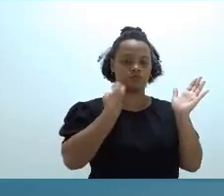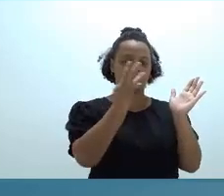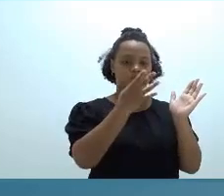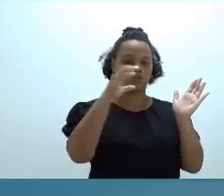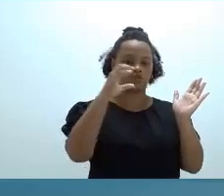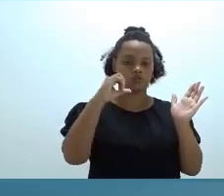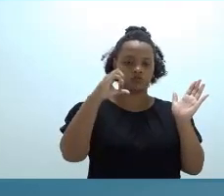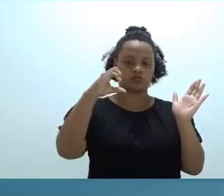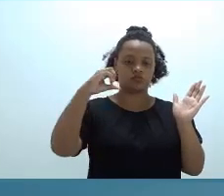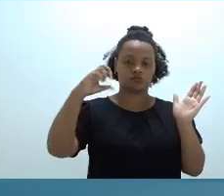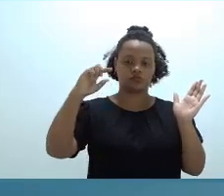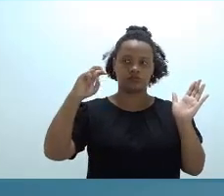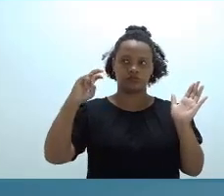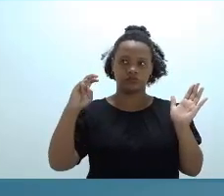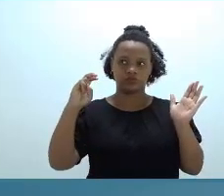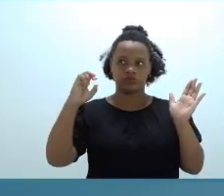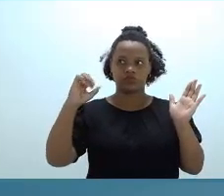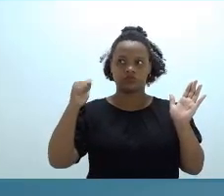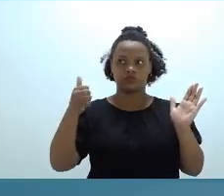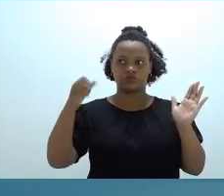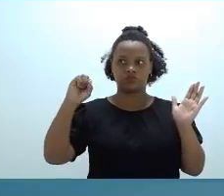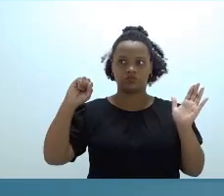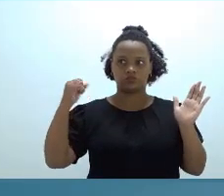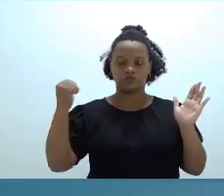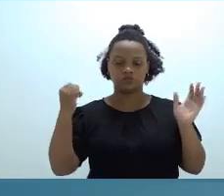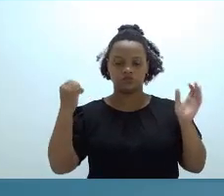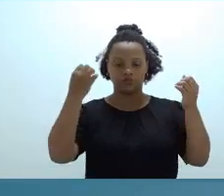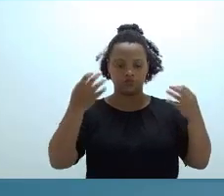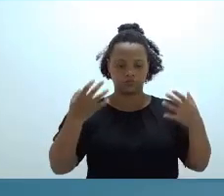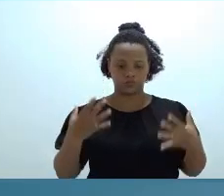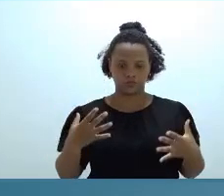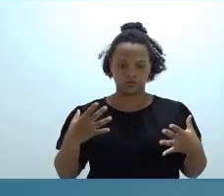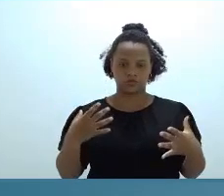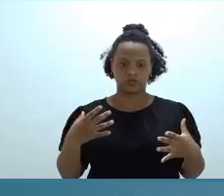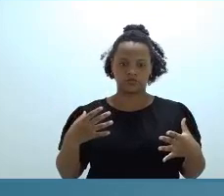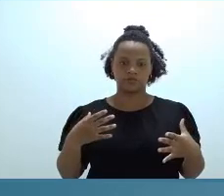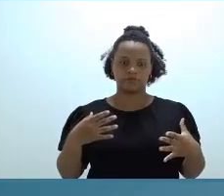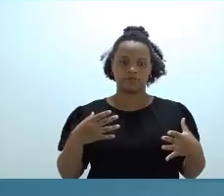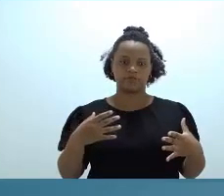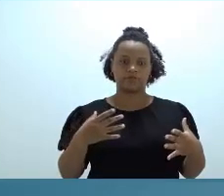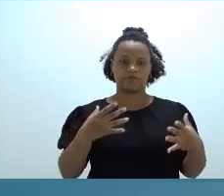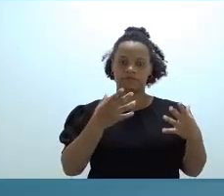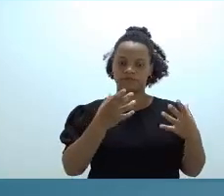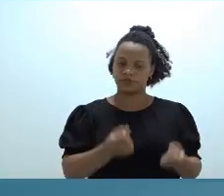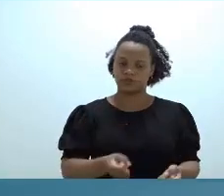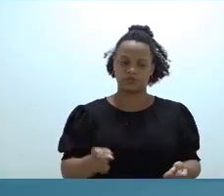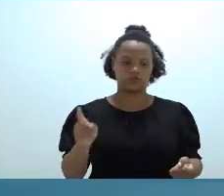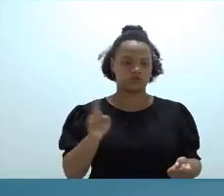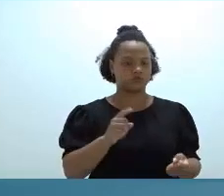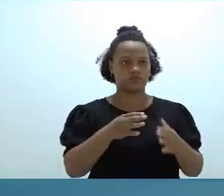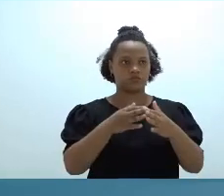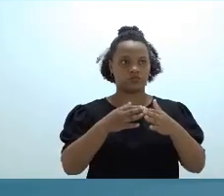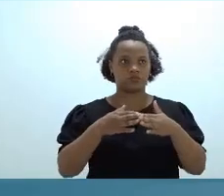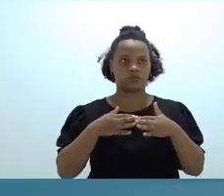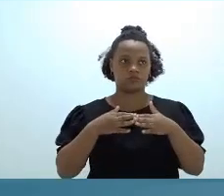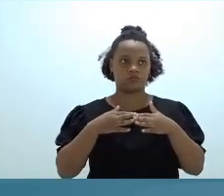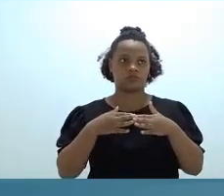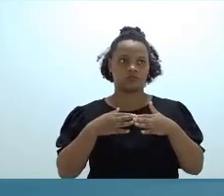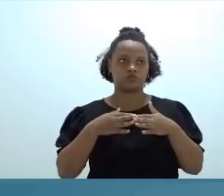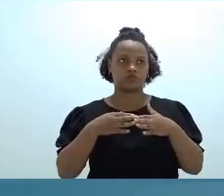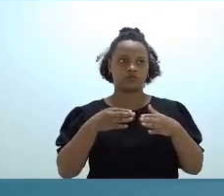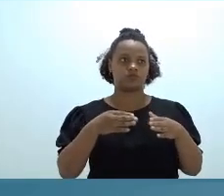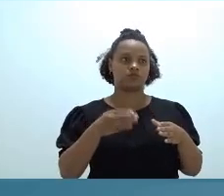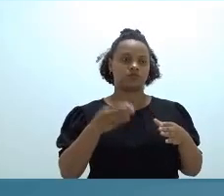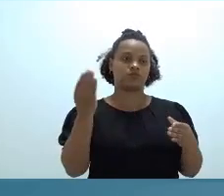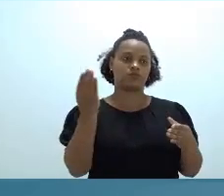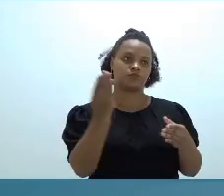49-95-108, página 1. 1 a 3, indeferiu o pedido de execução formulado pelos